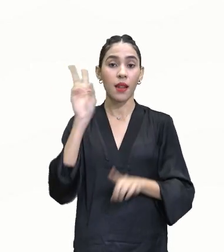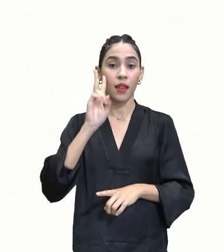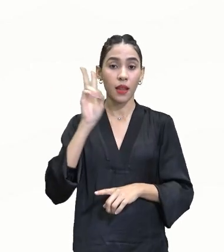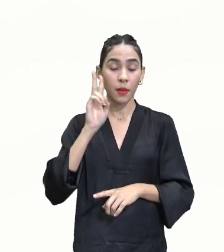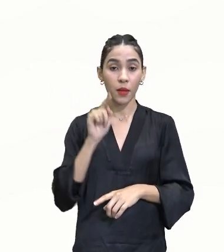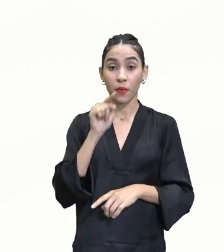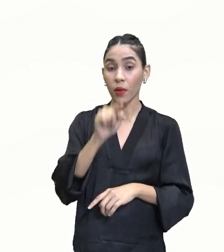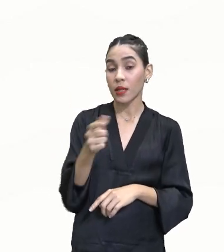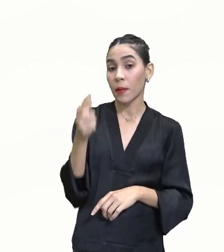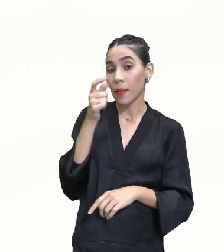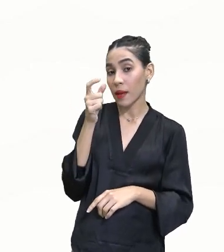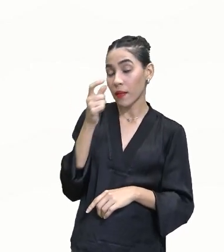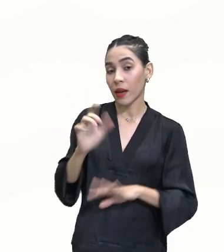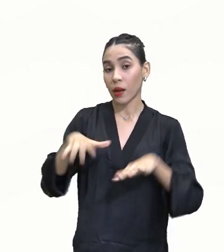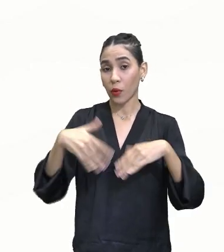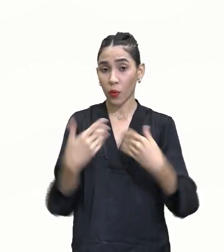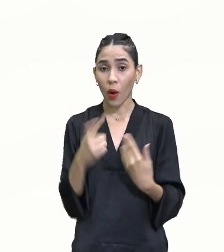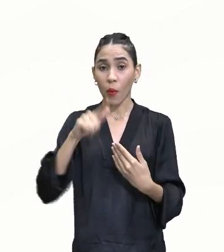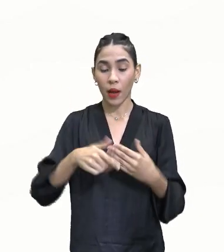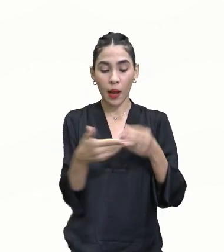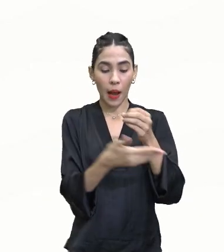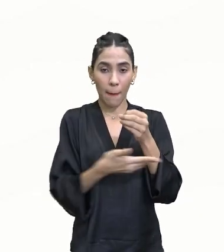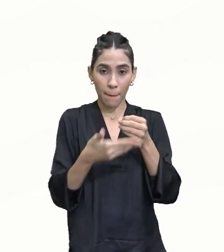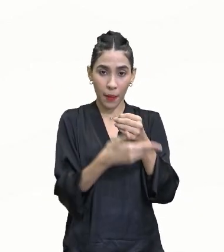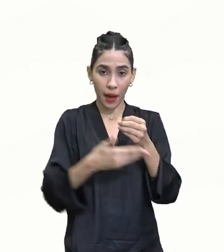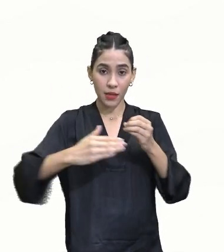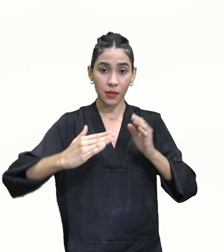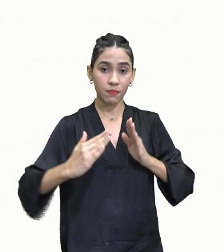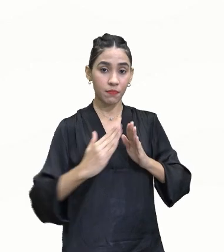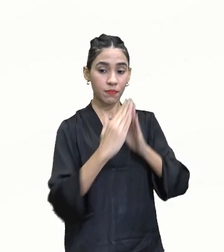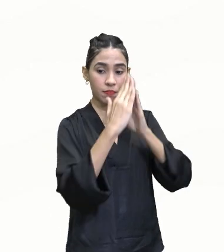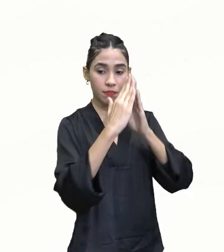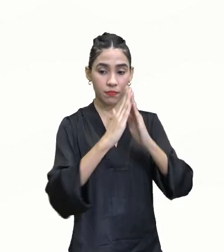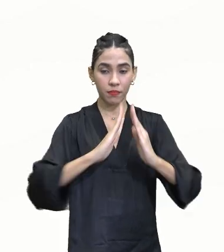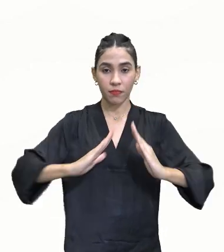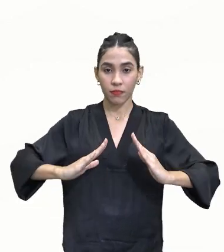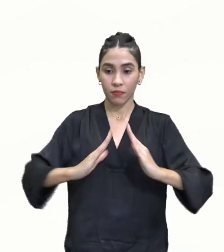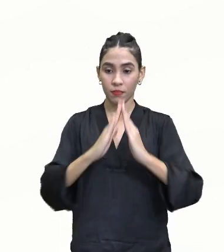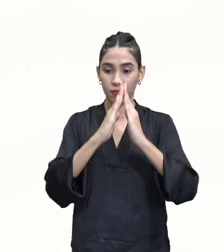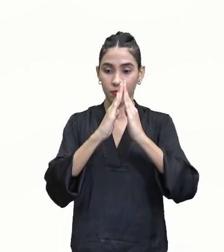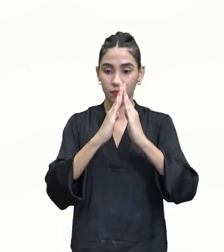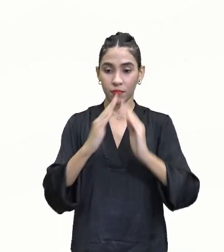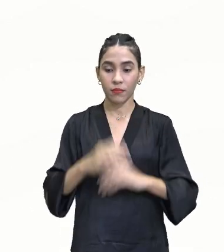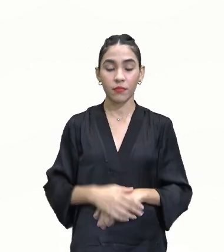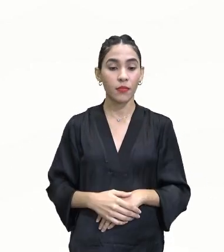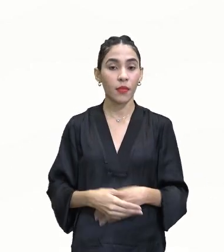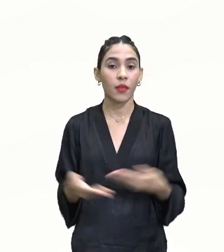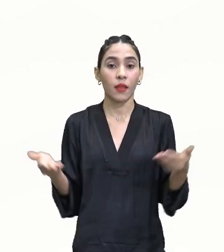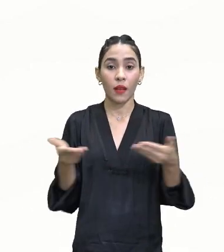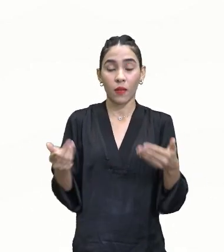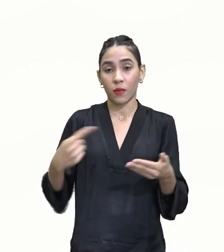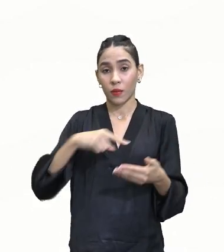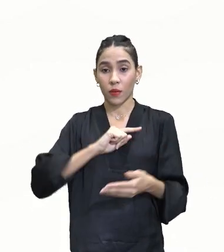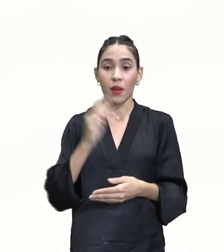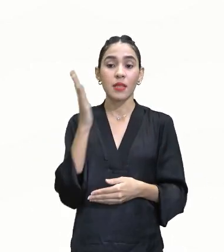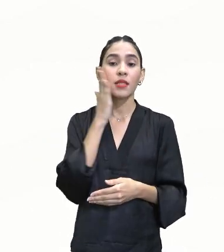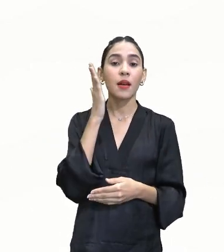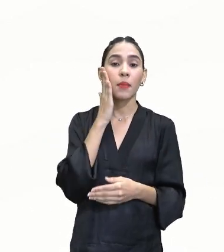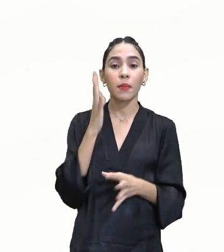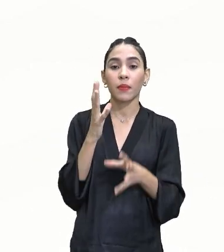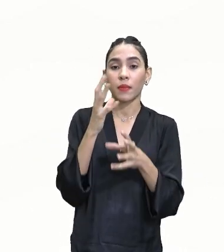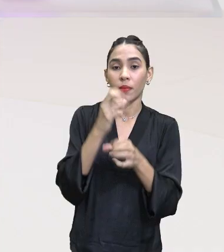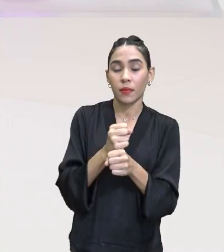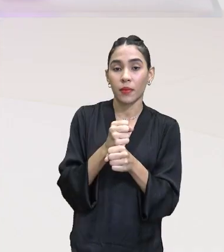você observar qual é a base da pirâmide, ok? E agora que já sabemos